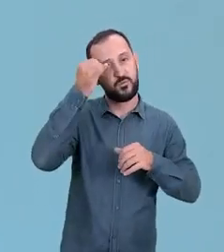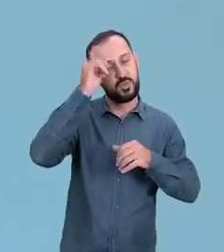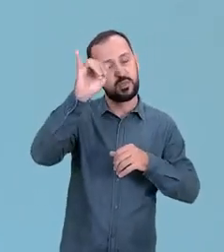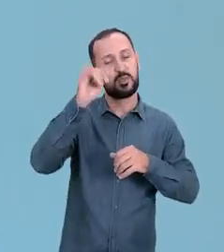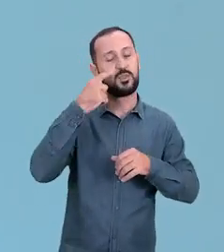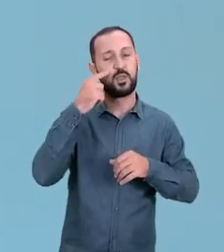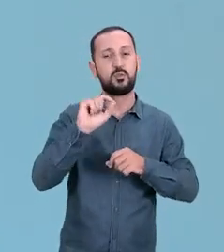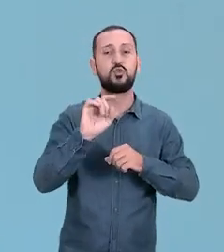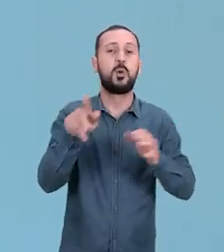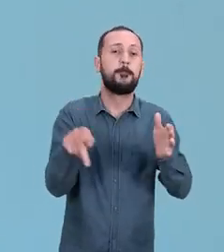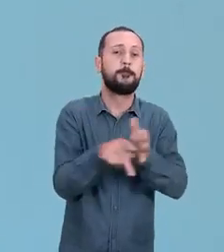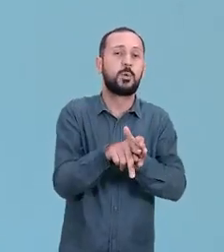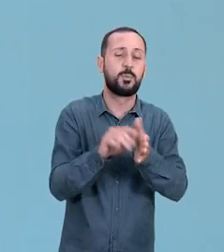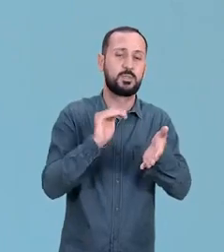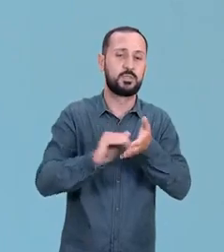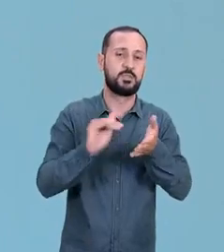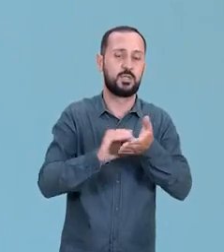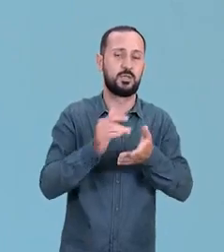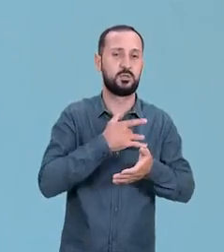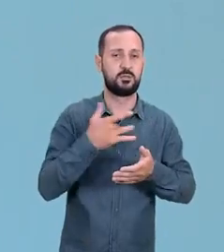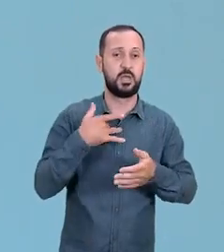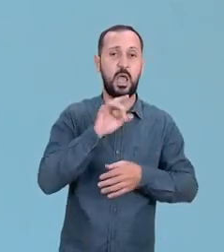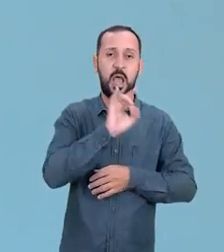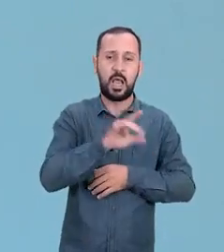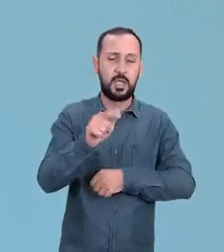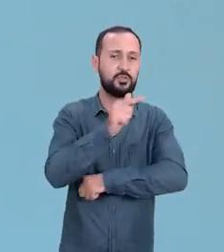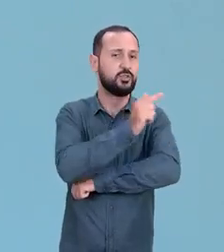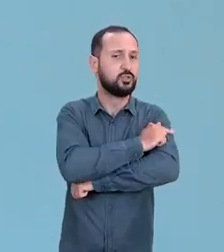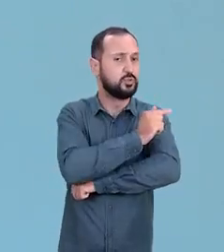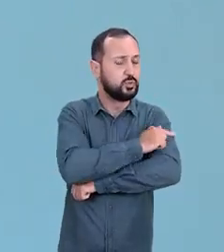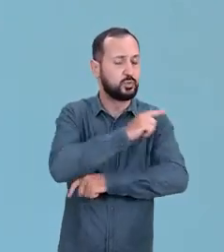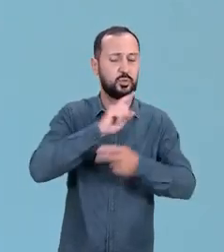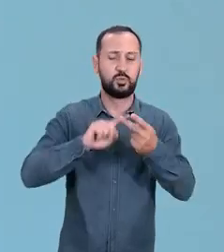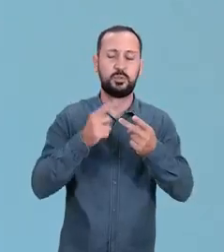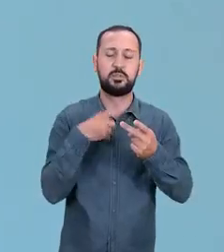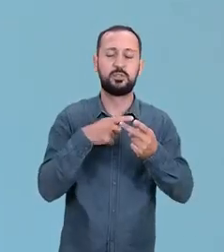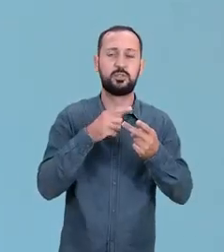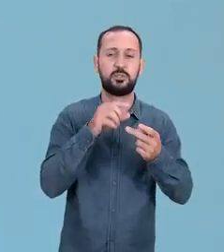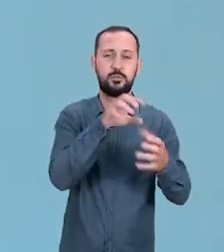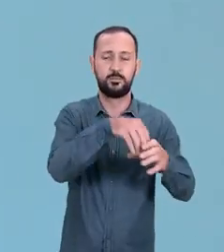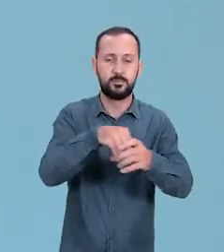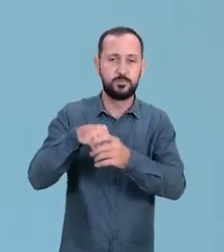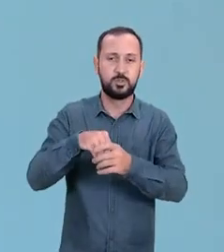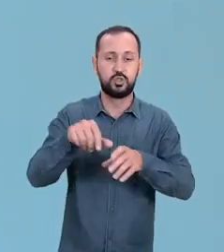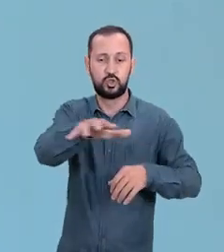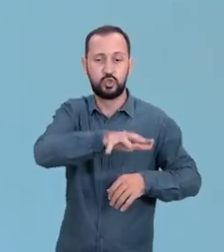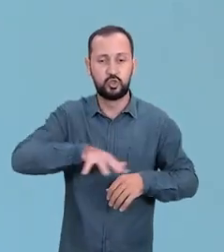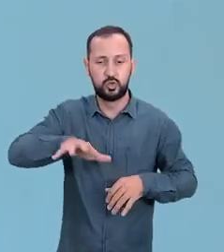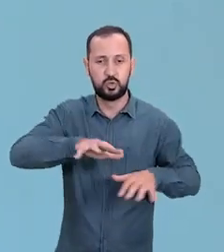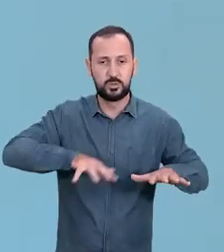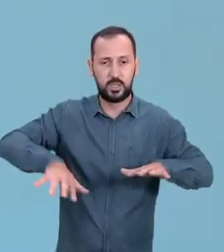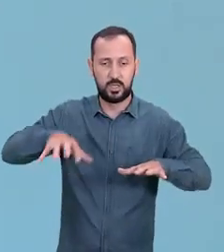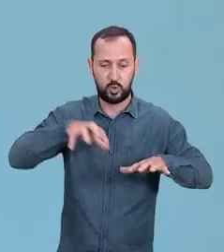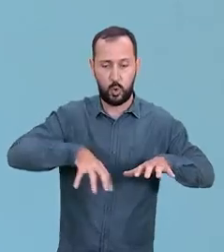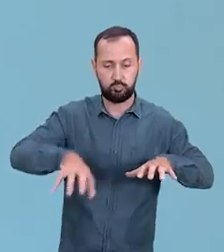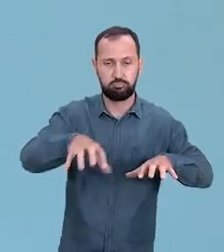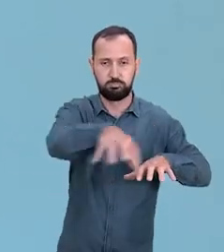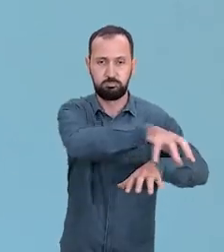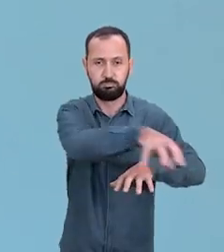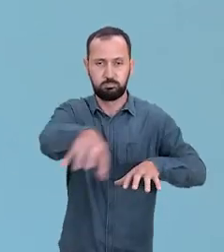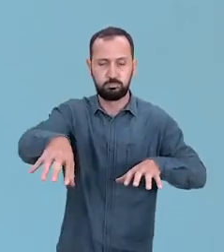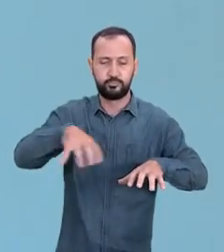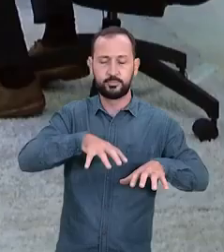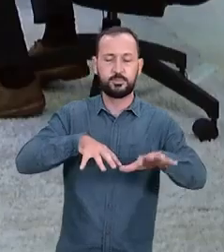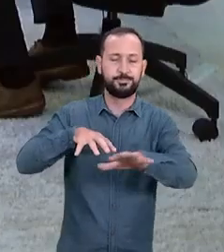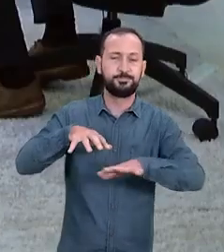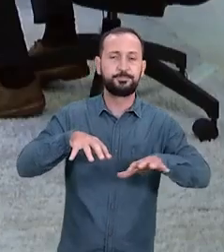combate ao mosquito, não é só a Secretaria de Saúde. Cada gestor de unidade, cada gestor de território, porque isso aqui está dentro de